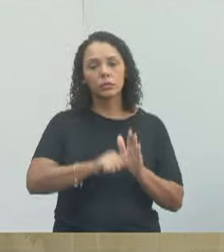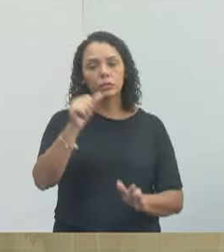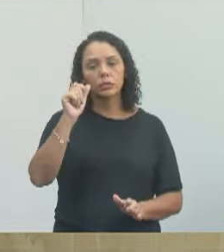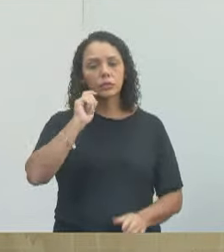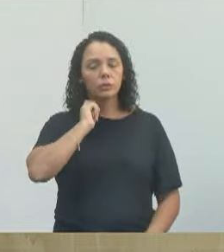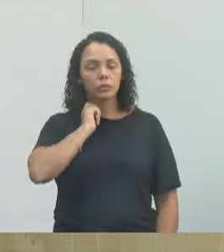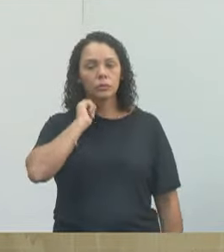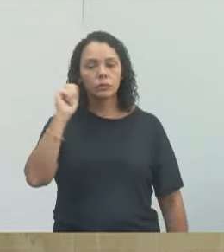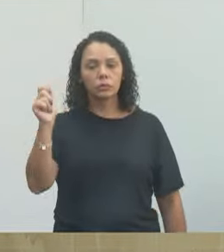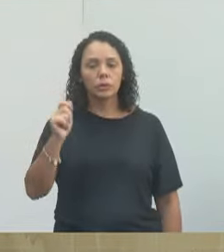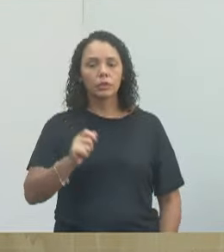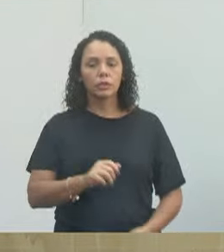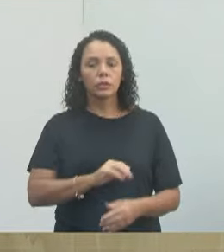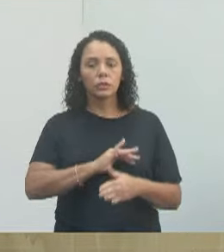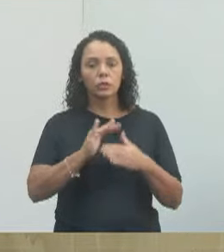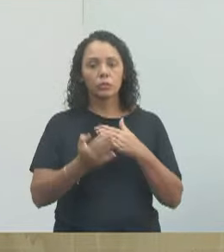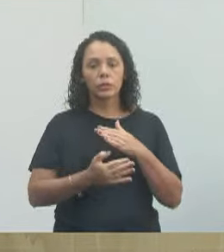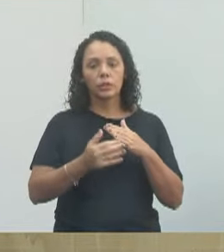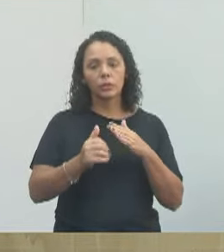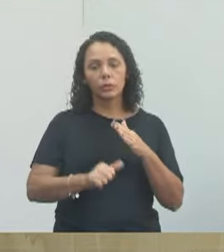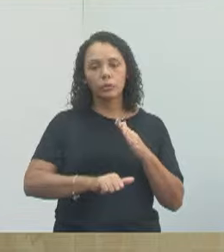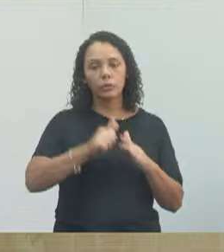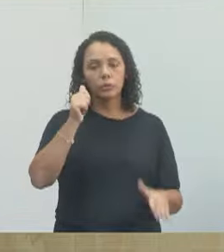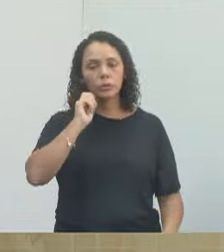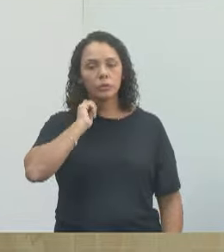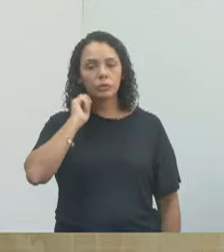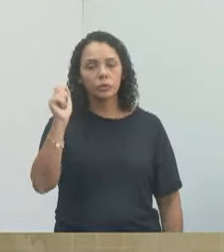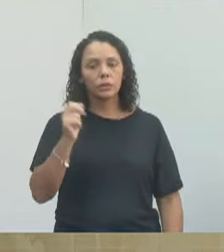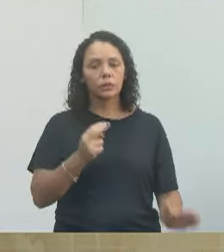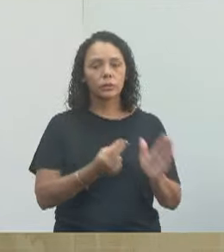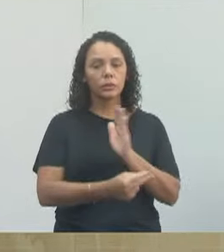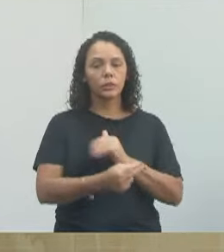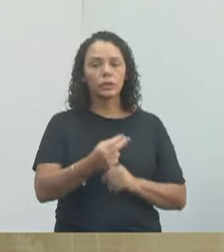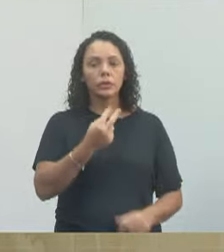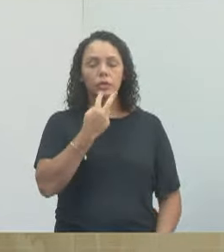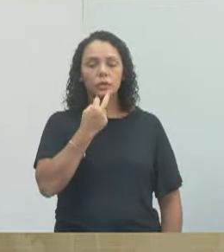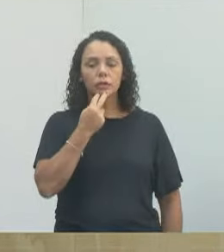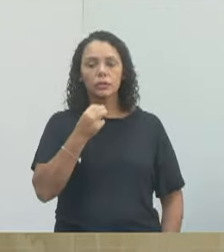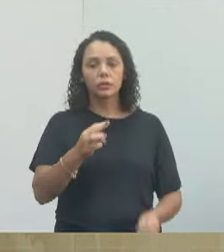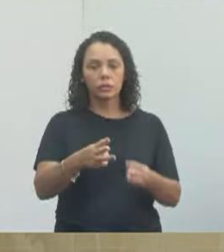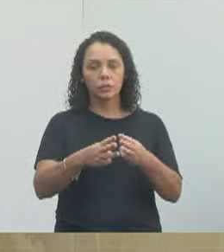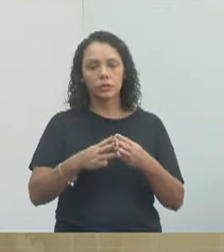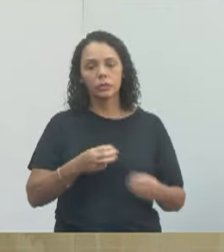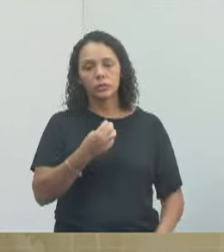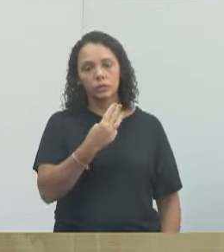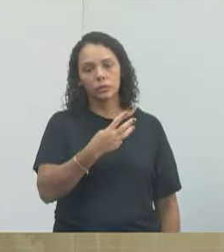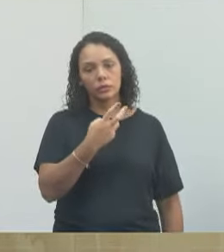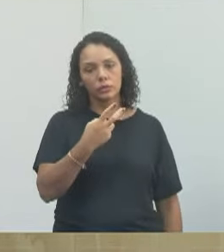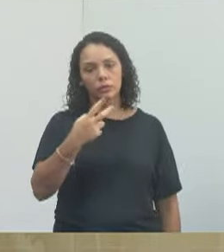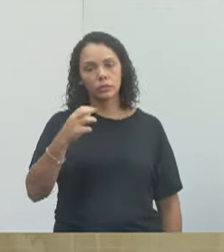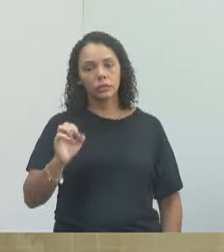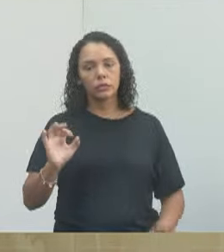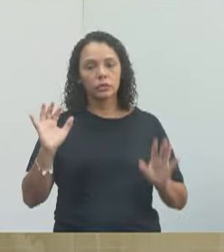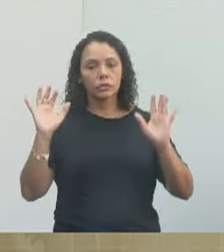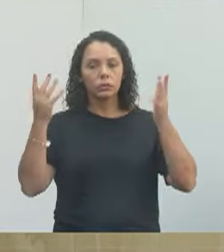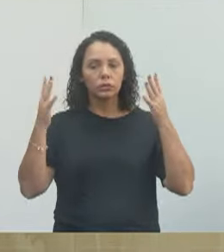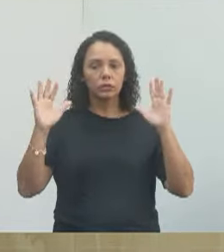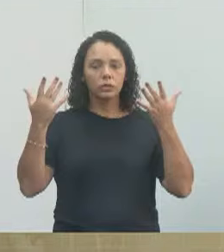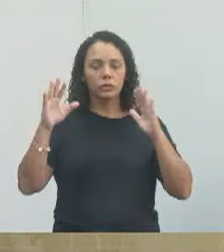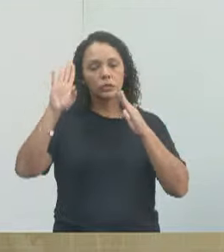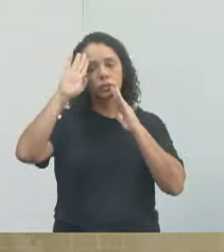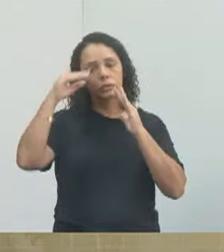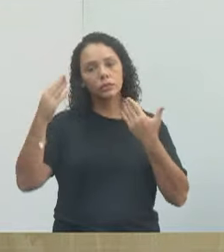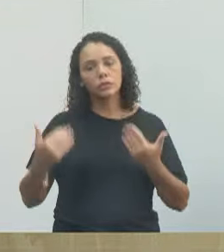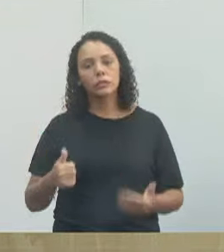do corrente no conjunto primo de Maio autoria Valmir do Parque meua Moção 320 Moção catria menção de mérito a